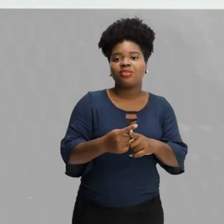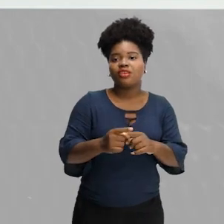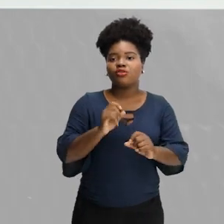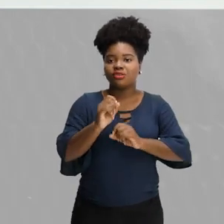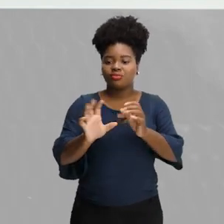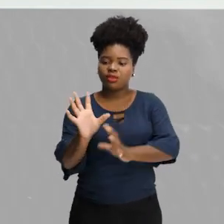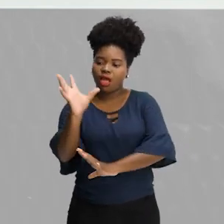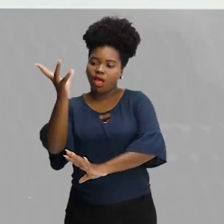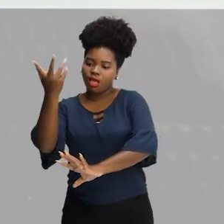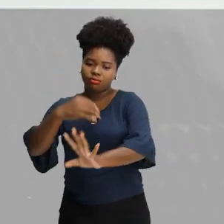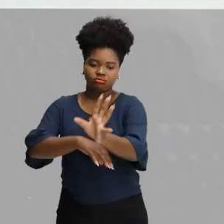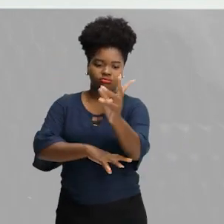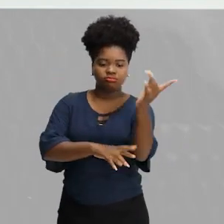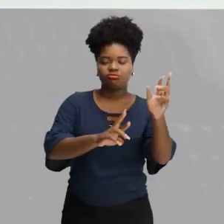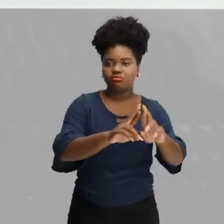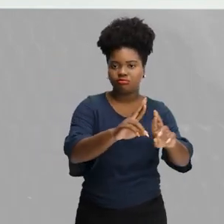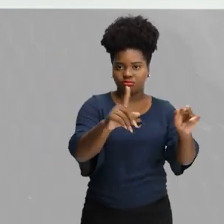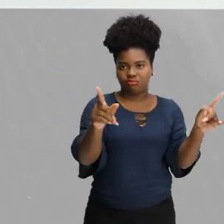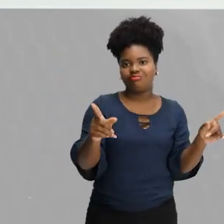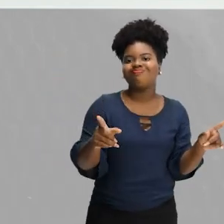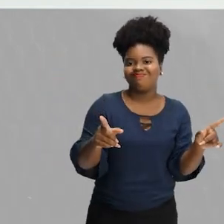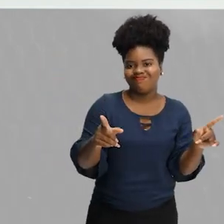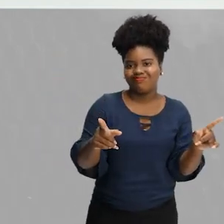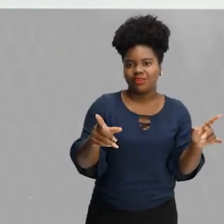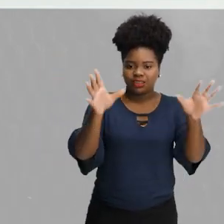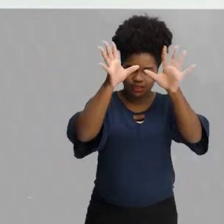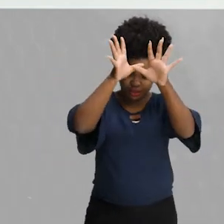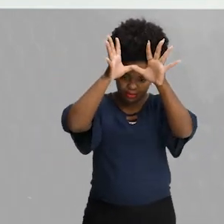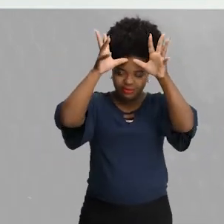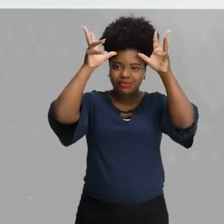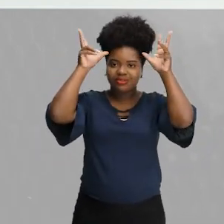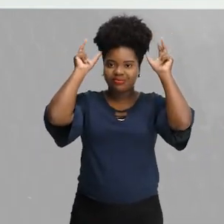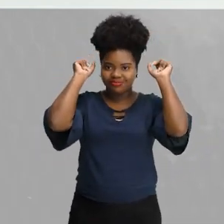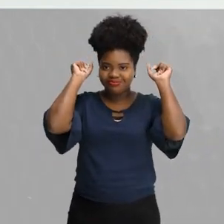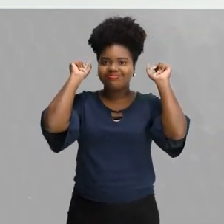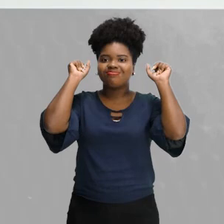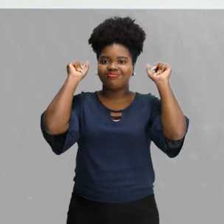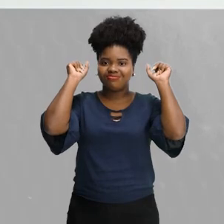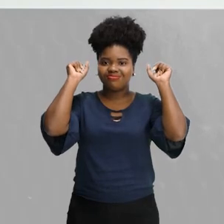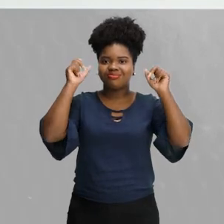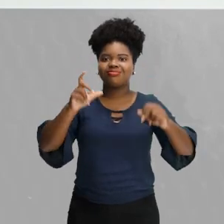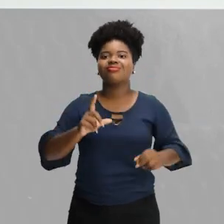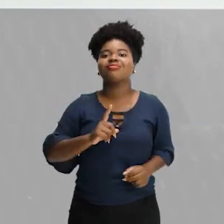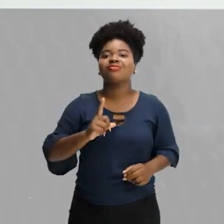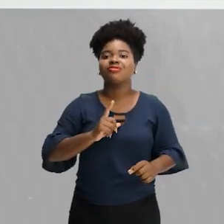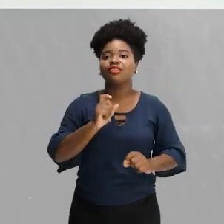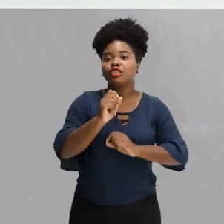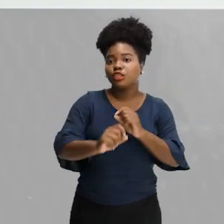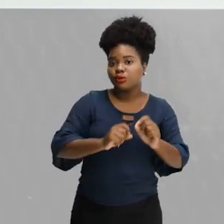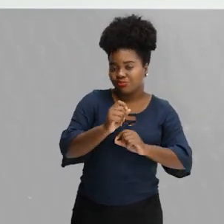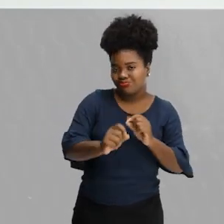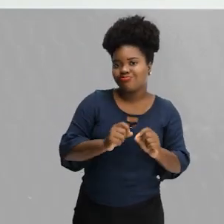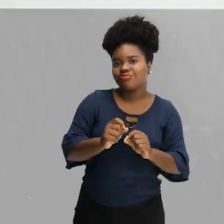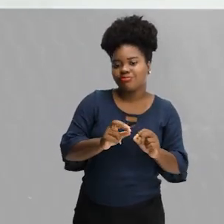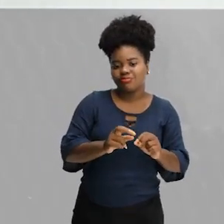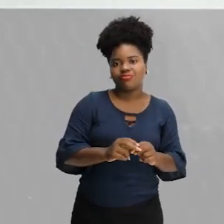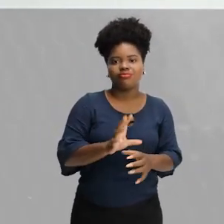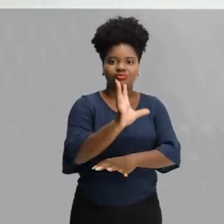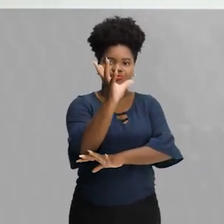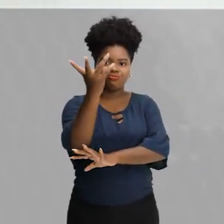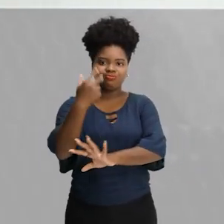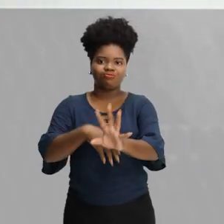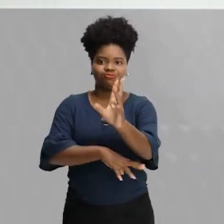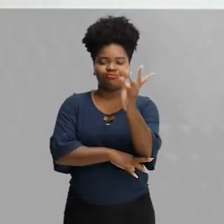Enquanto no norte eu tenho a floresta amazônica, no sul eu tenho os campos. Quando eu vou para a distância leste-oeste, nós